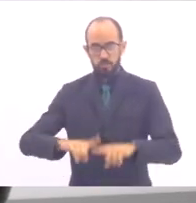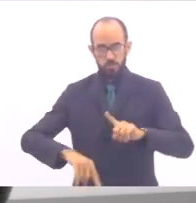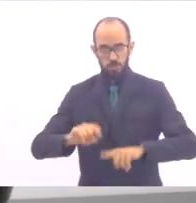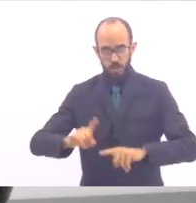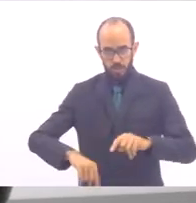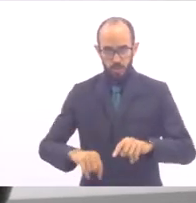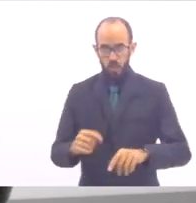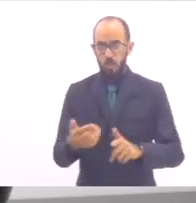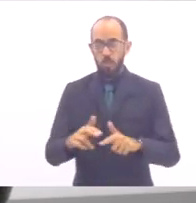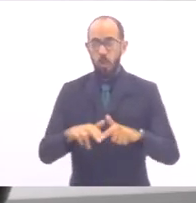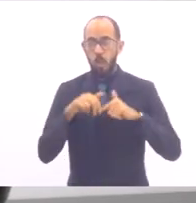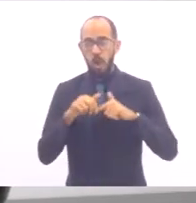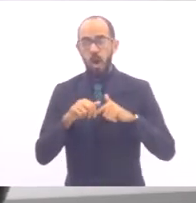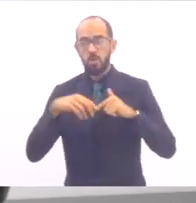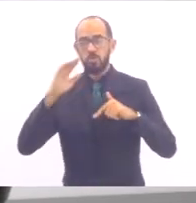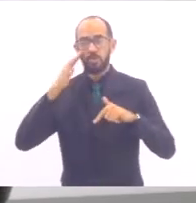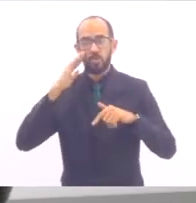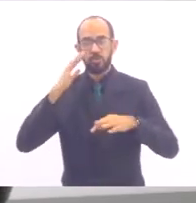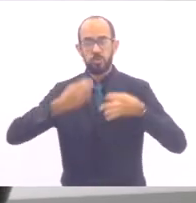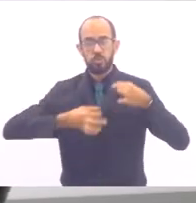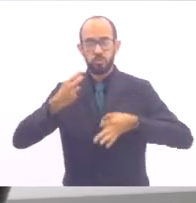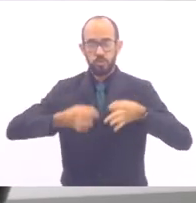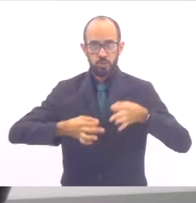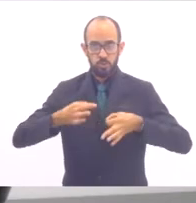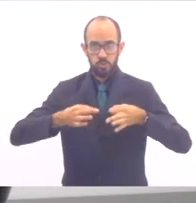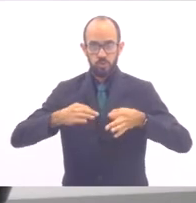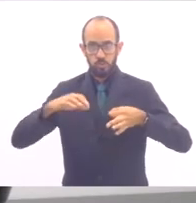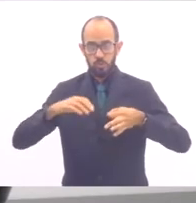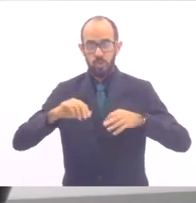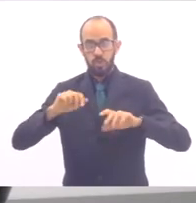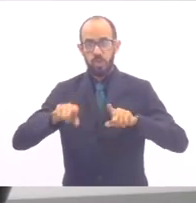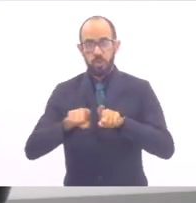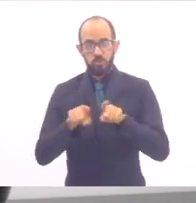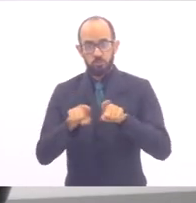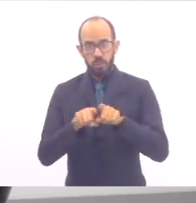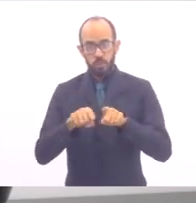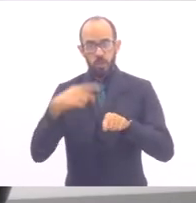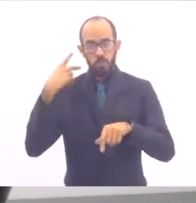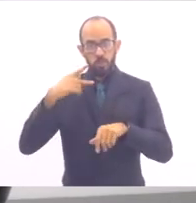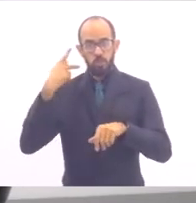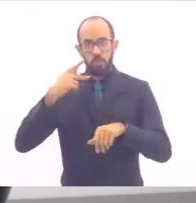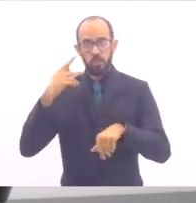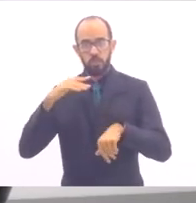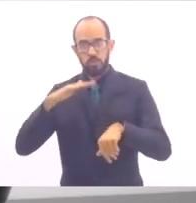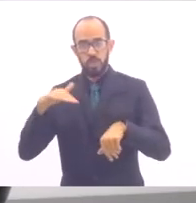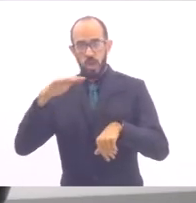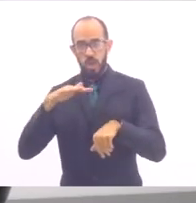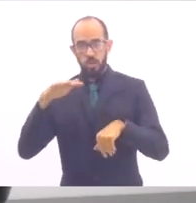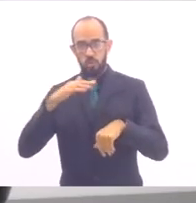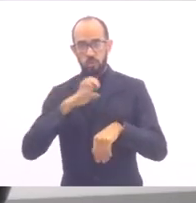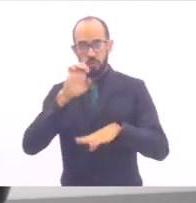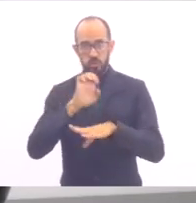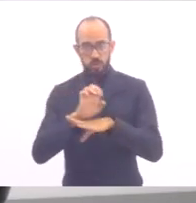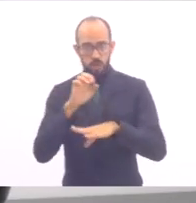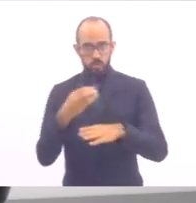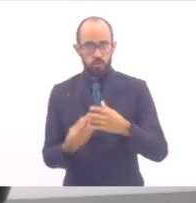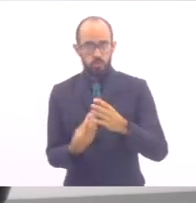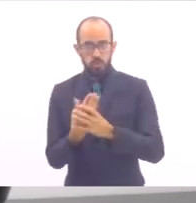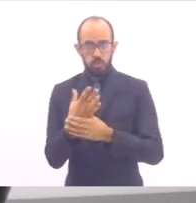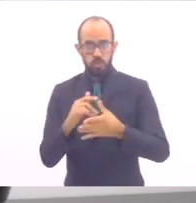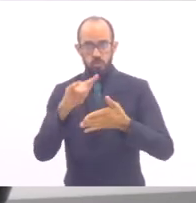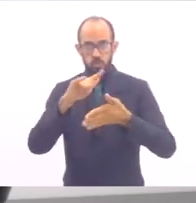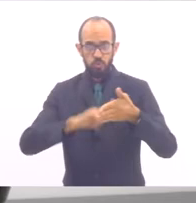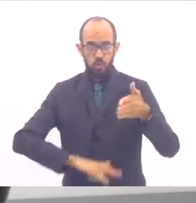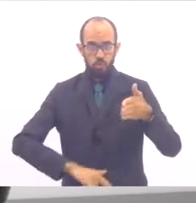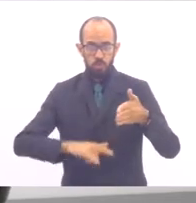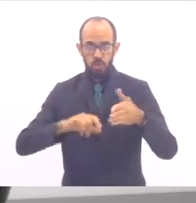da Procuradoria, em consonância com a Procuradoria-Geral do Estado, e gerou-se mandatos de segurança, mandatos de notificação,